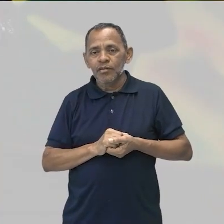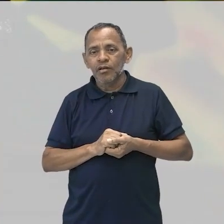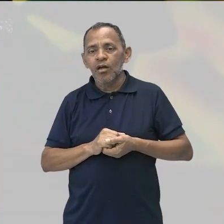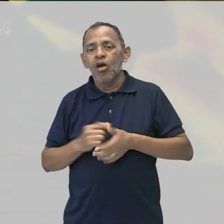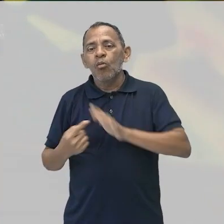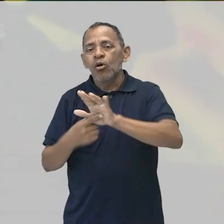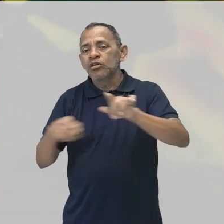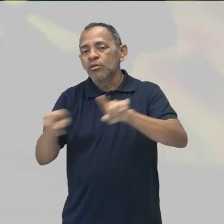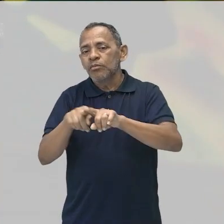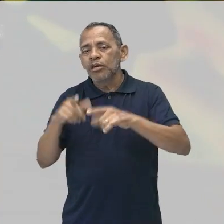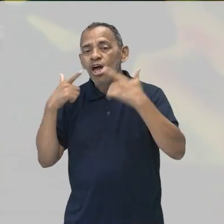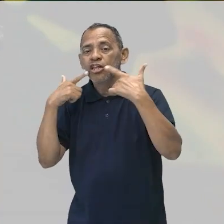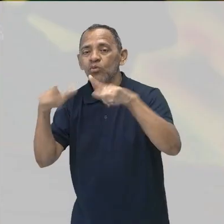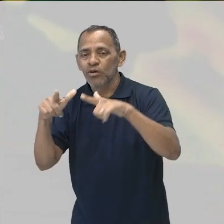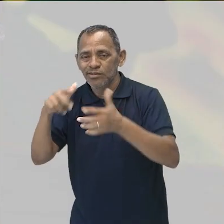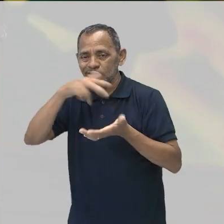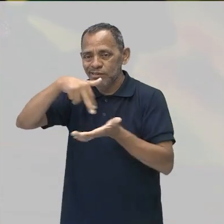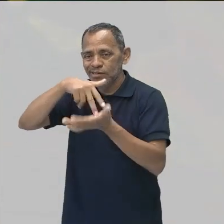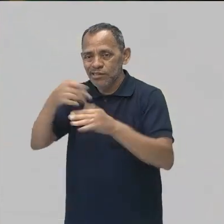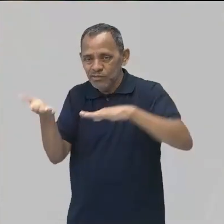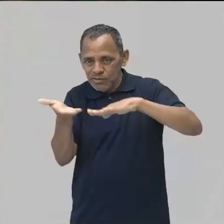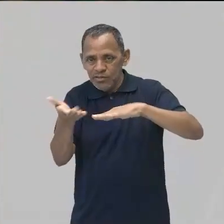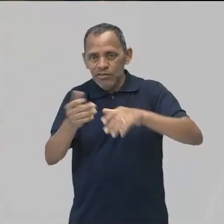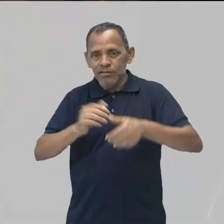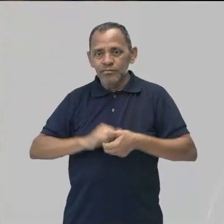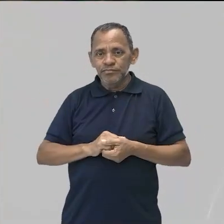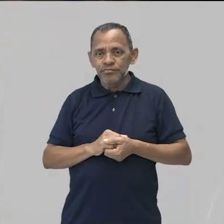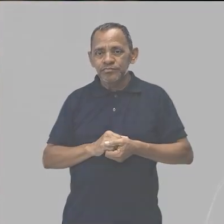isso a linguagem da dança contemporânea.